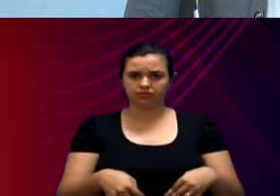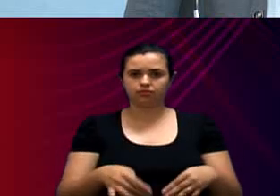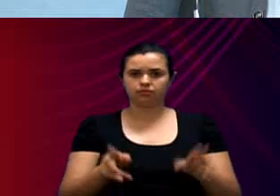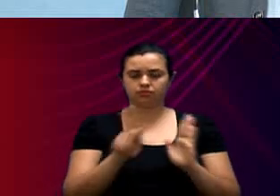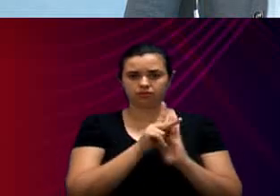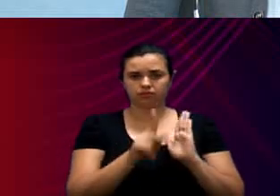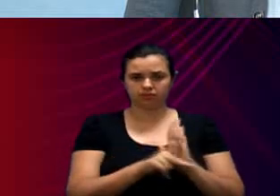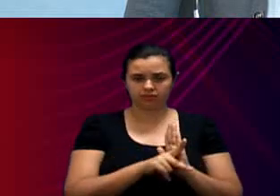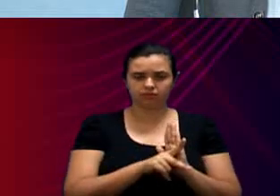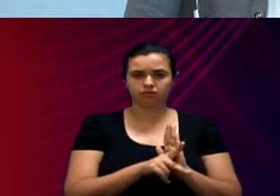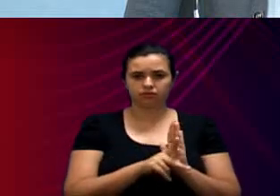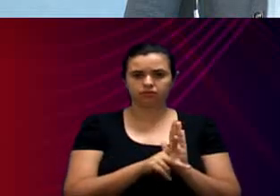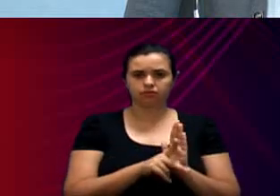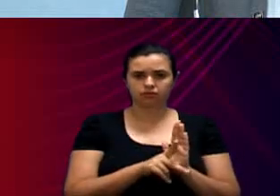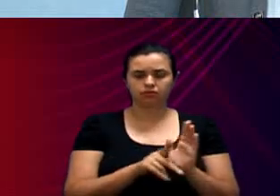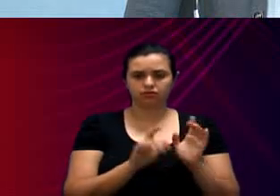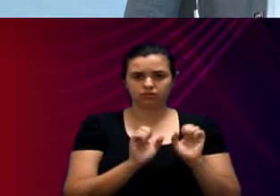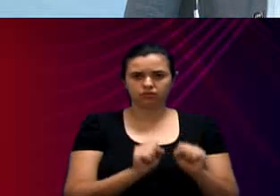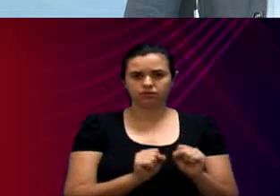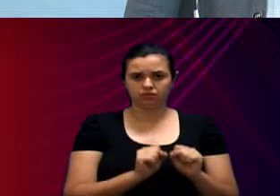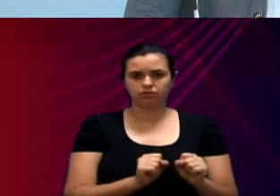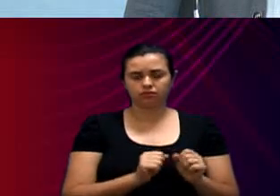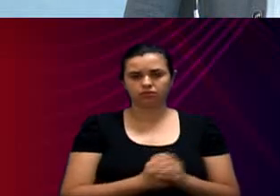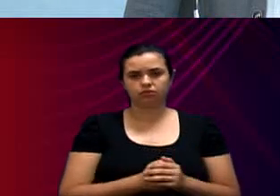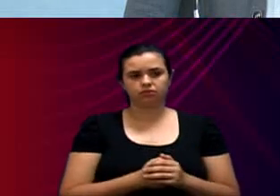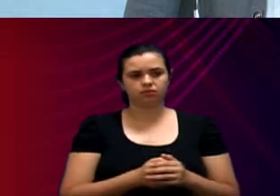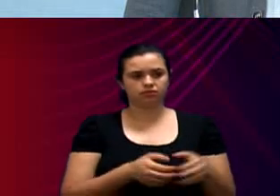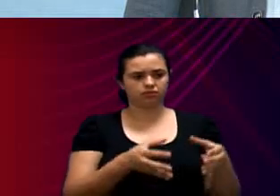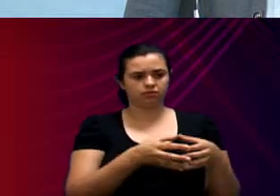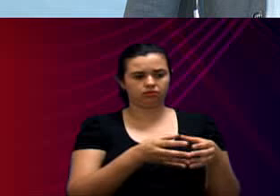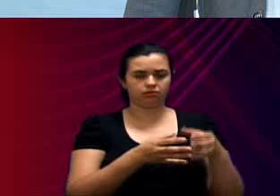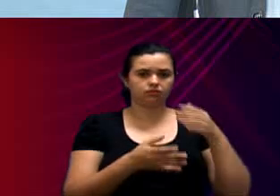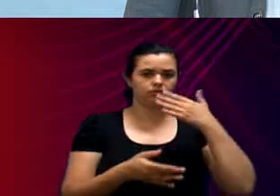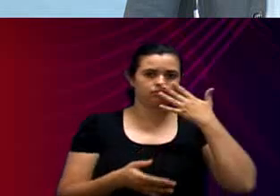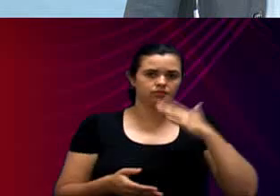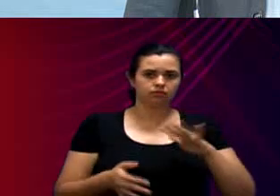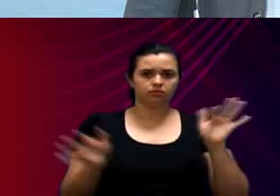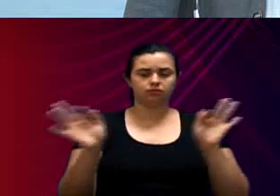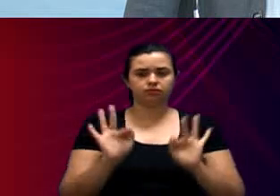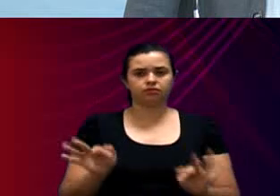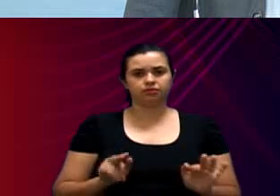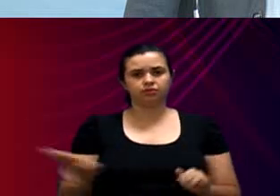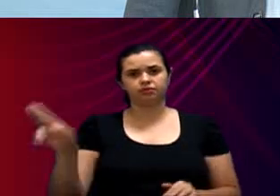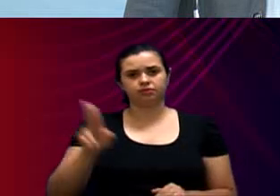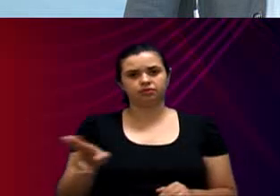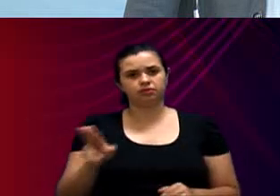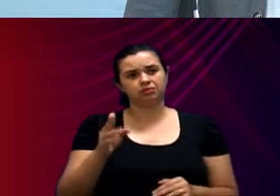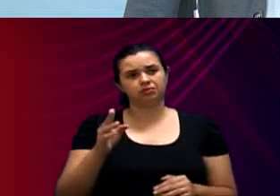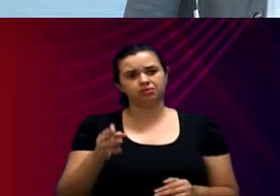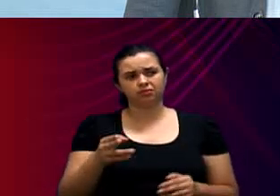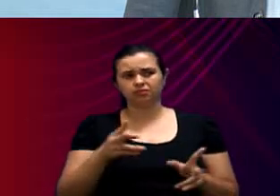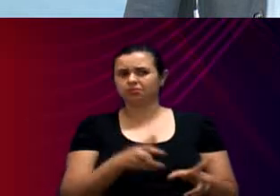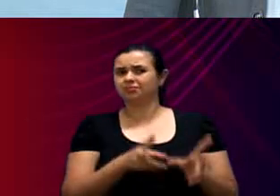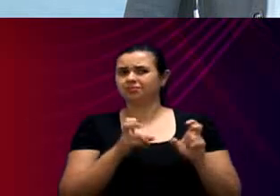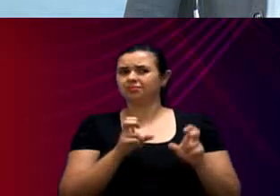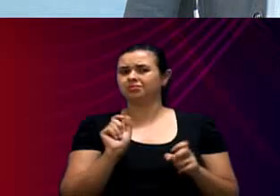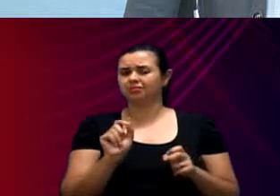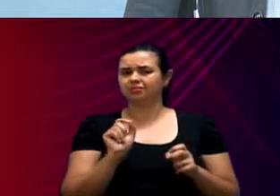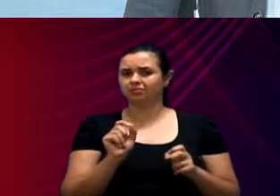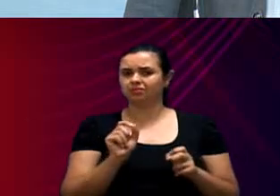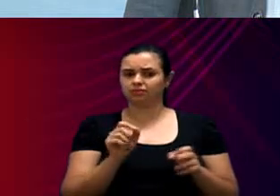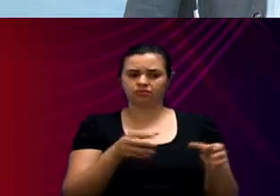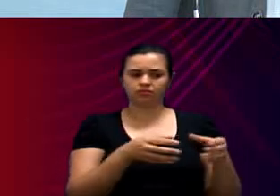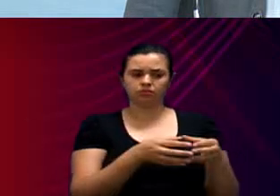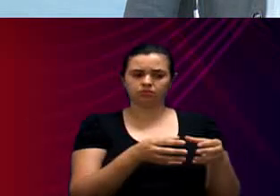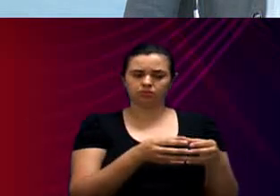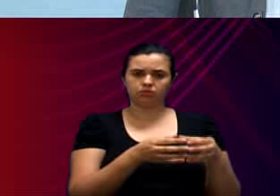definido para que pudesse o pessoal da Criança Feliz utilizar. Porque, senão, o entendimento que a gente tem hoje é que o grupo,